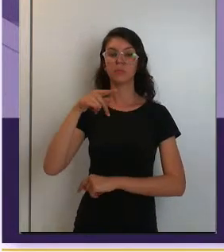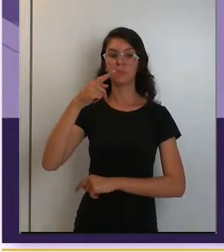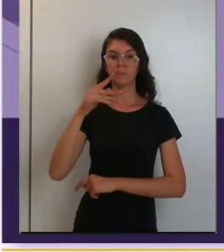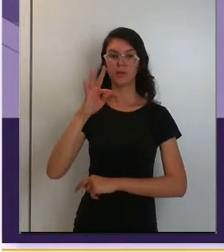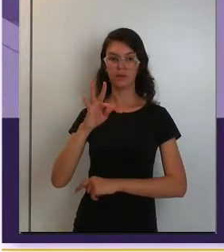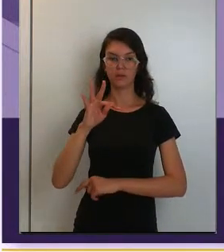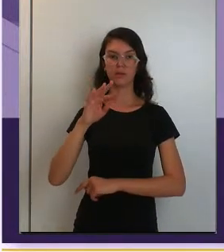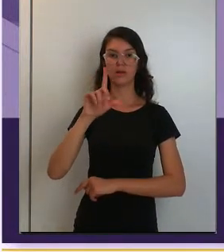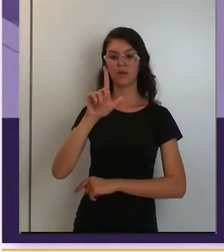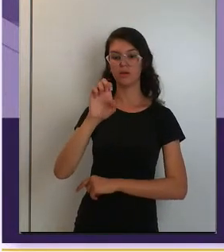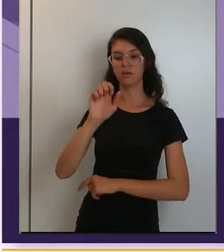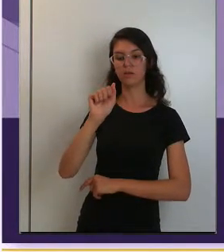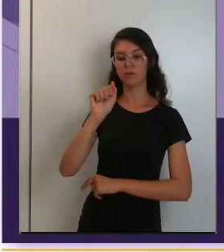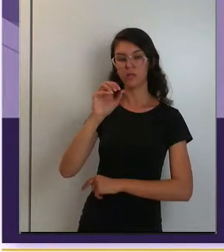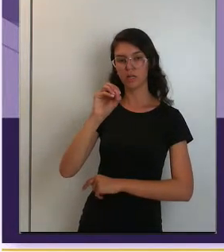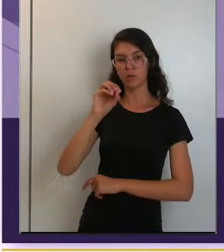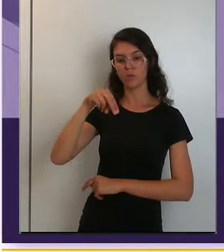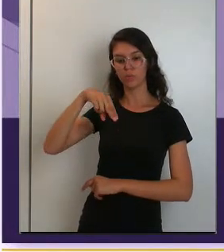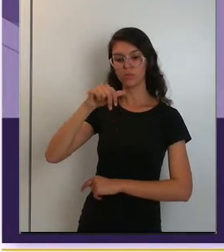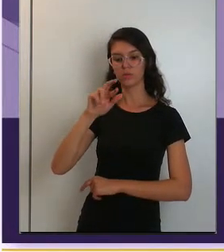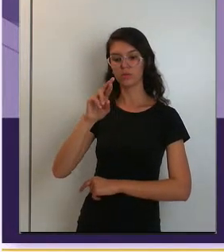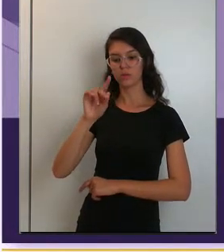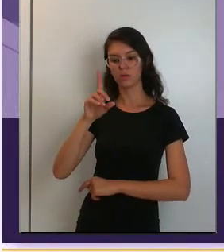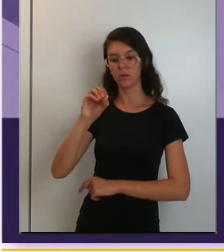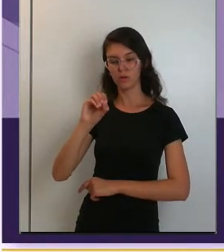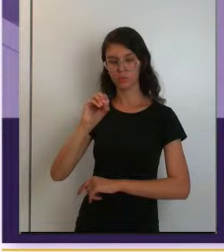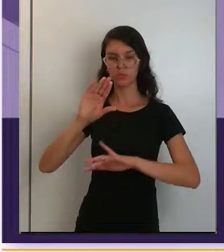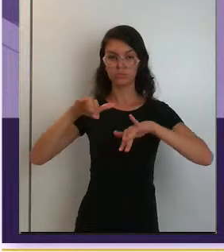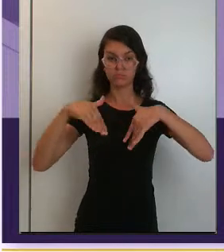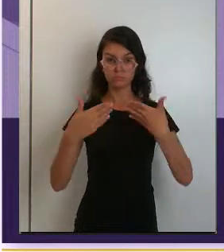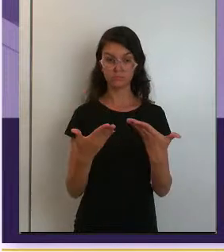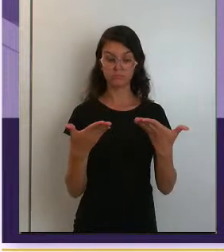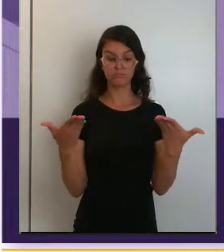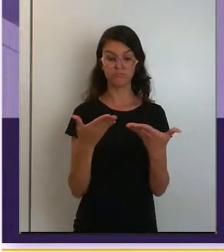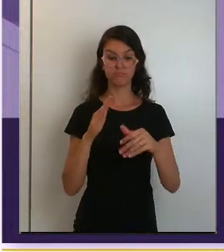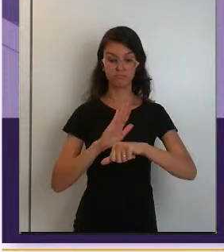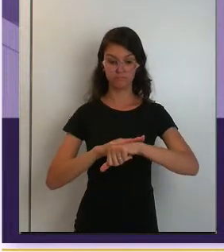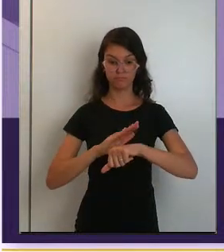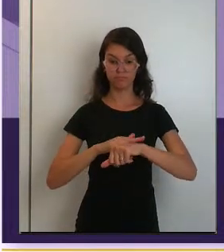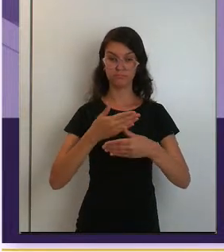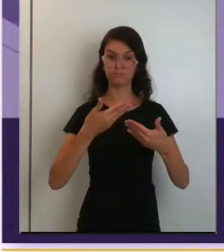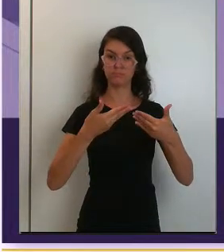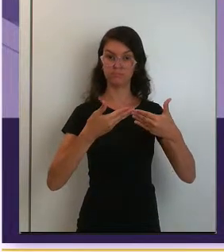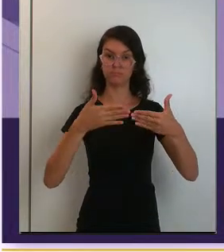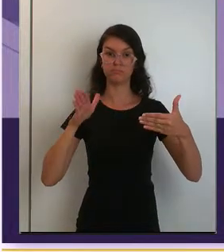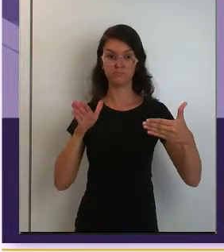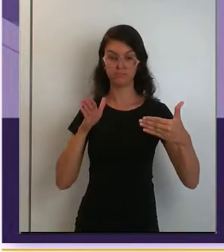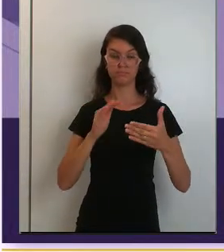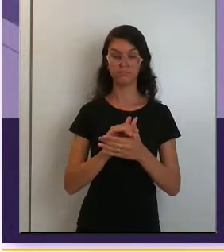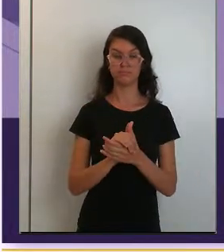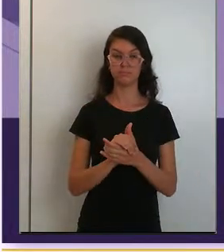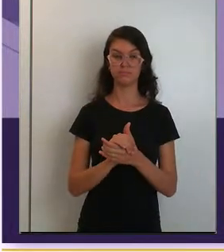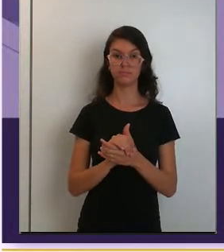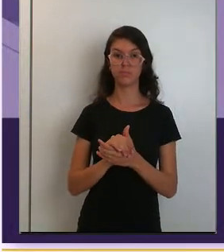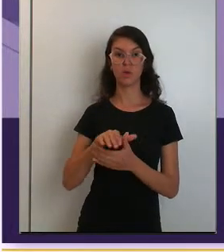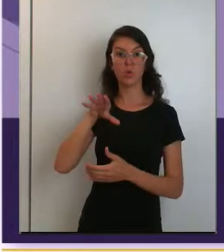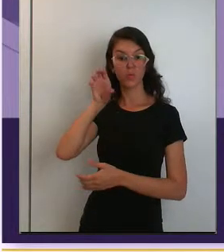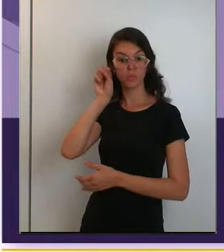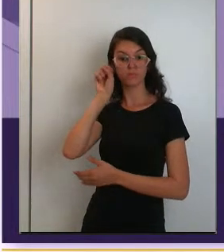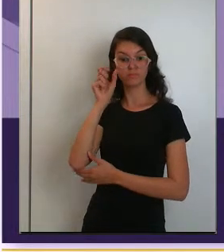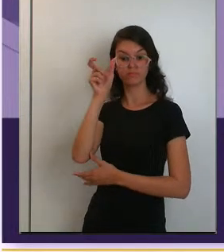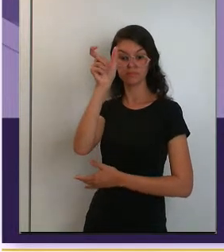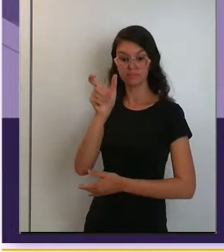Trabalho, Leonardo Osório Mendonça. Neste momento, para fazer a abertura, ouviremos a coordenadora